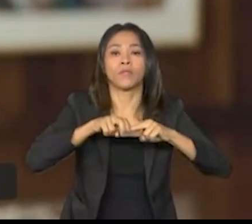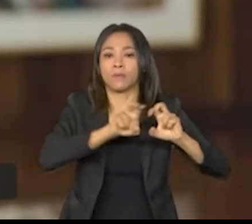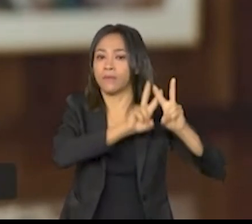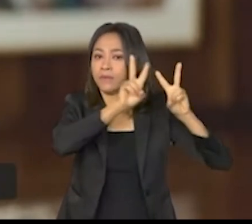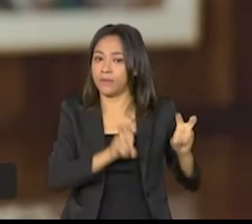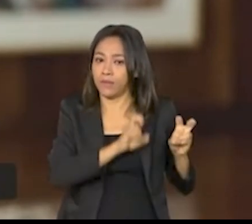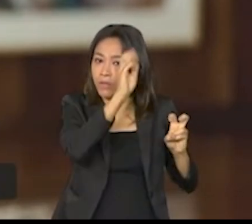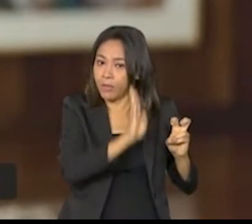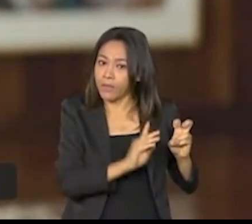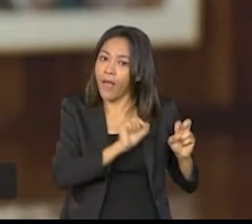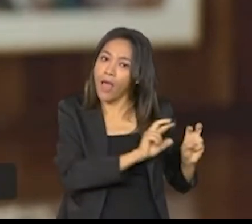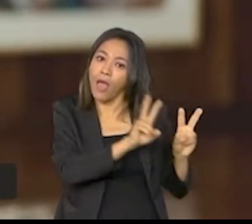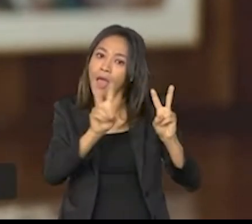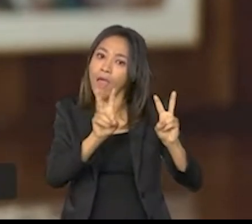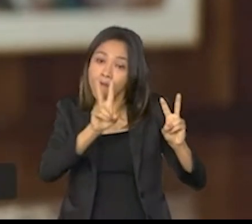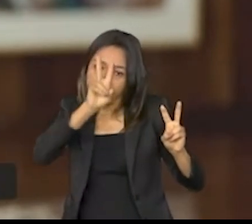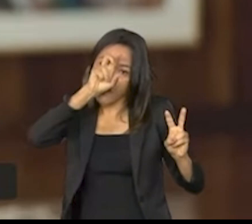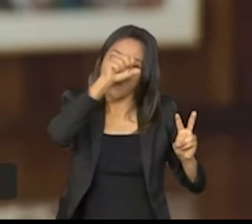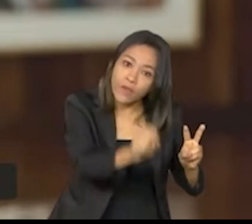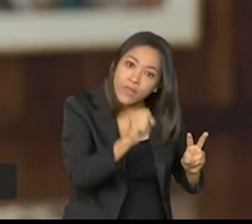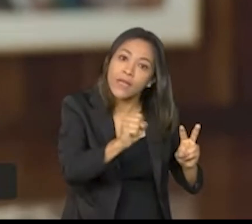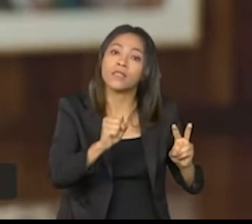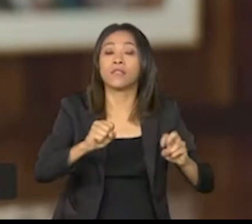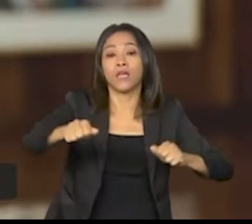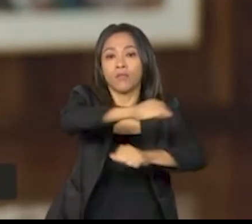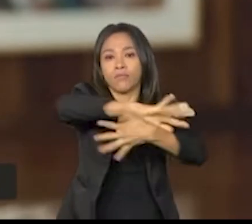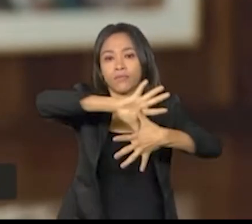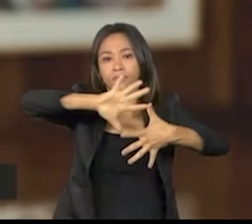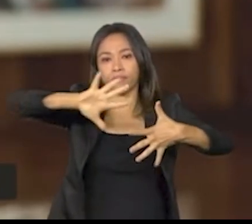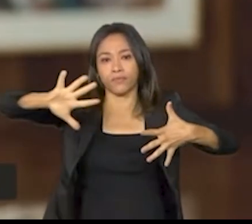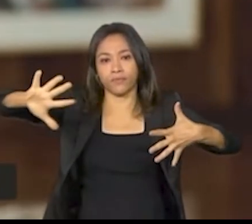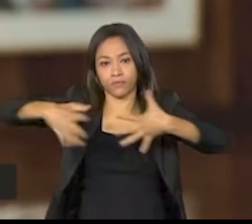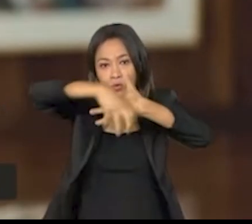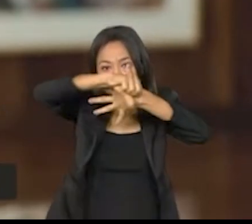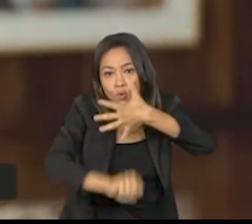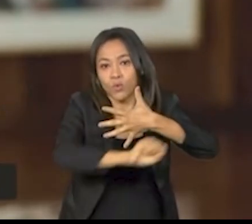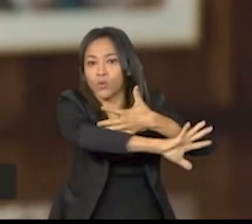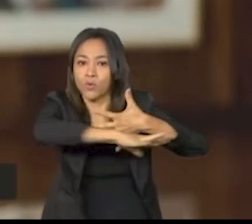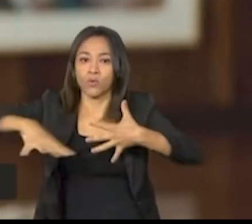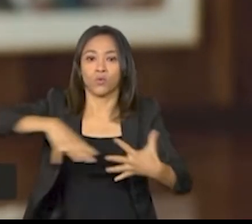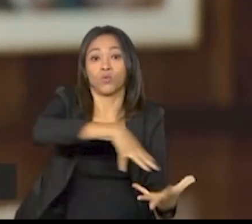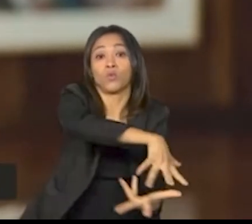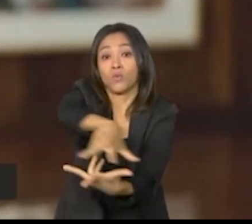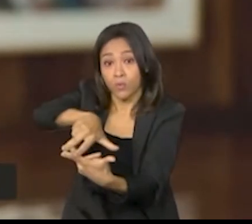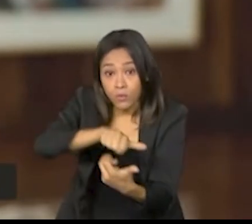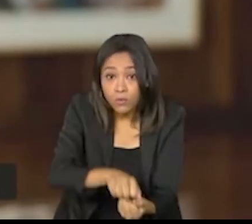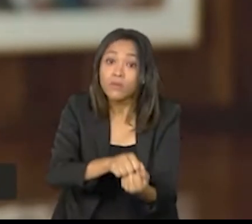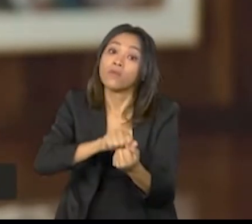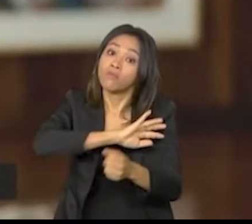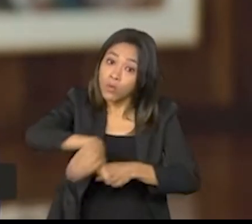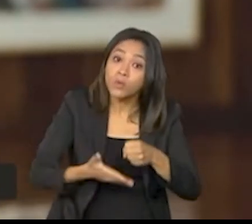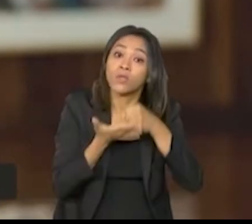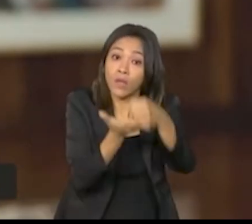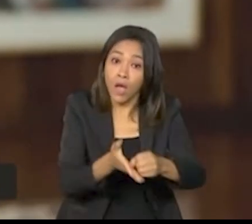será fortalecendo a cooperação do Sul global para uma governança mais inclusiva e sustentável